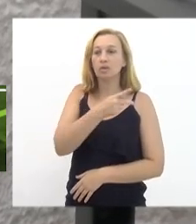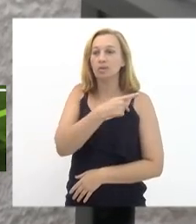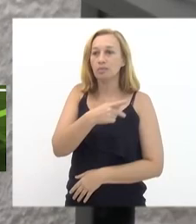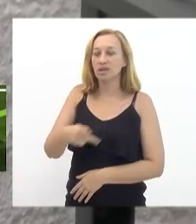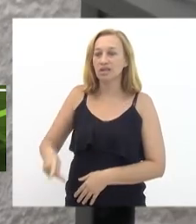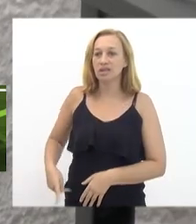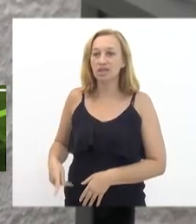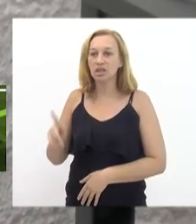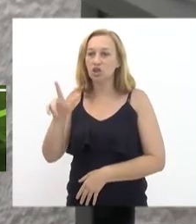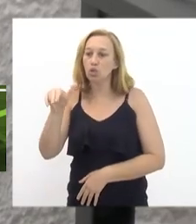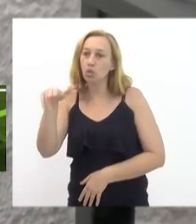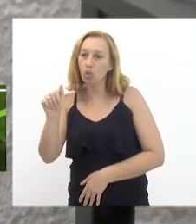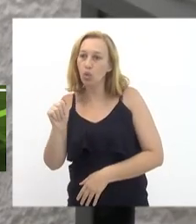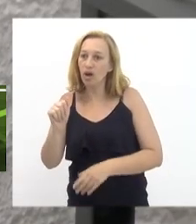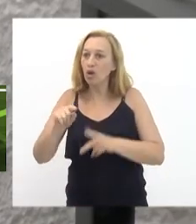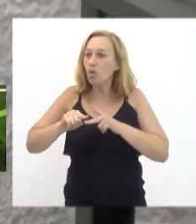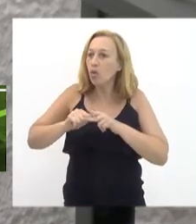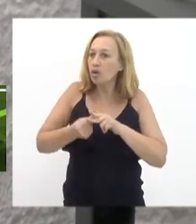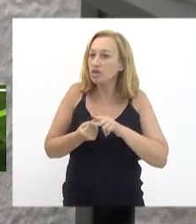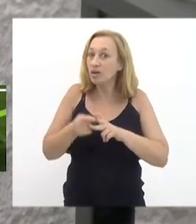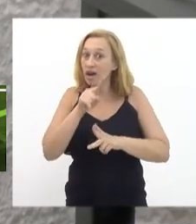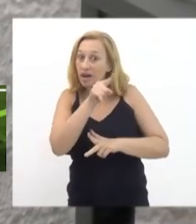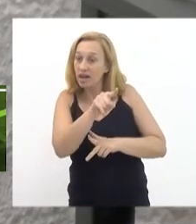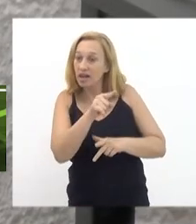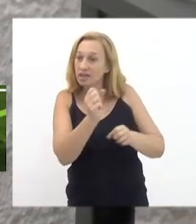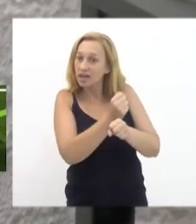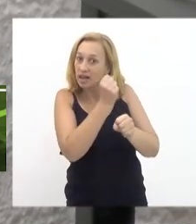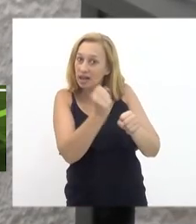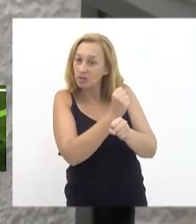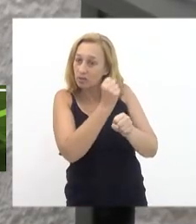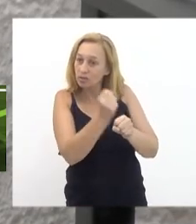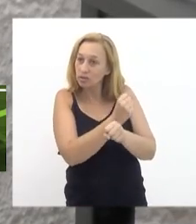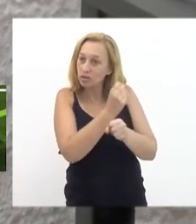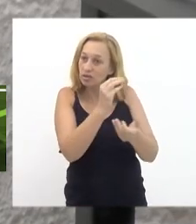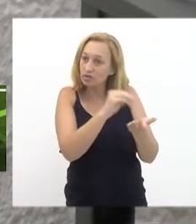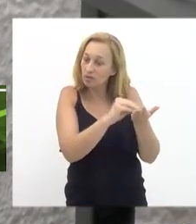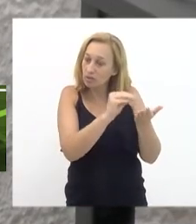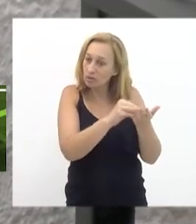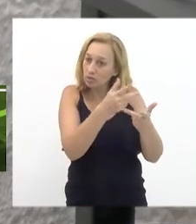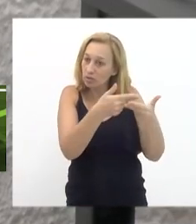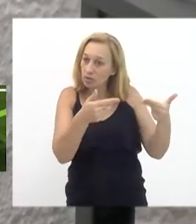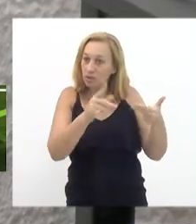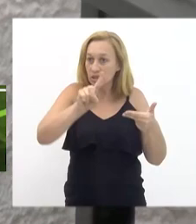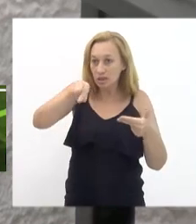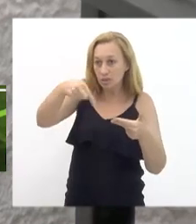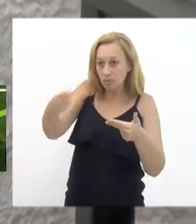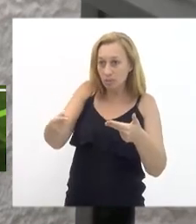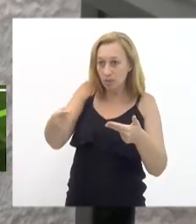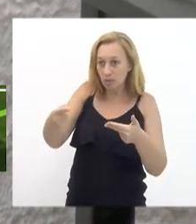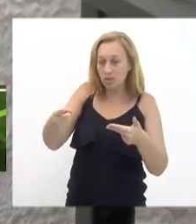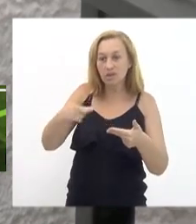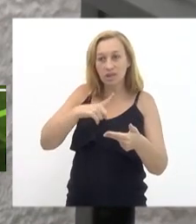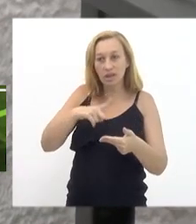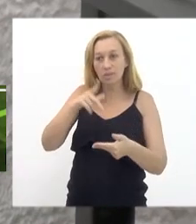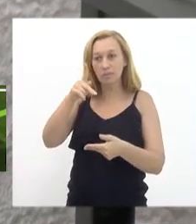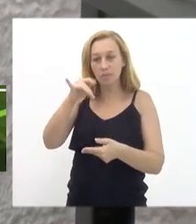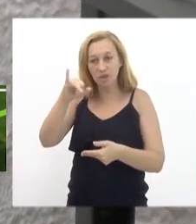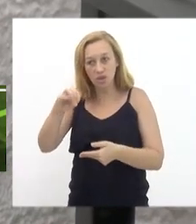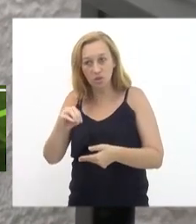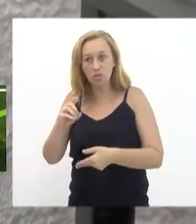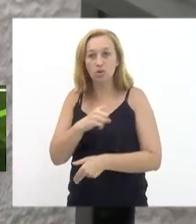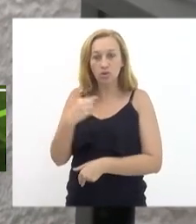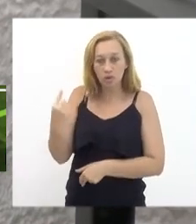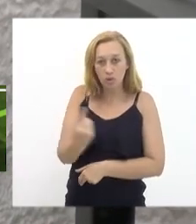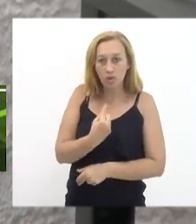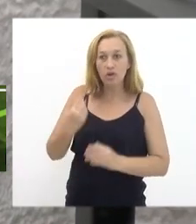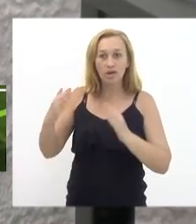inclusive para que elas estavam construídas dando o piso e depois passou Minha Casa Minha Vida ter piso nós o caso da